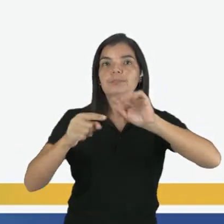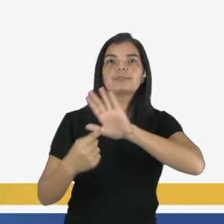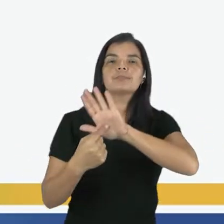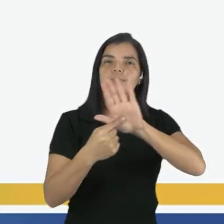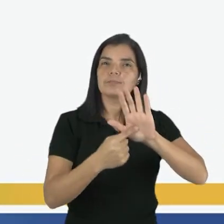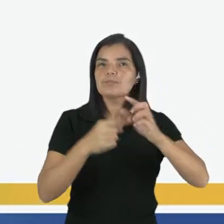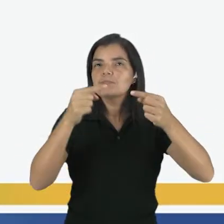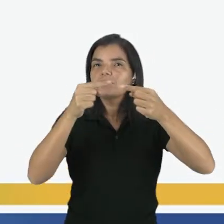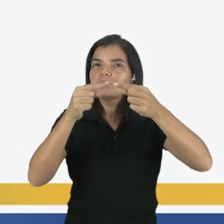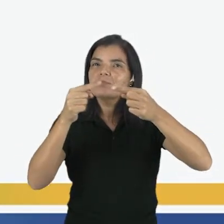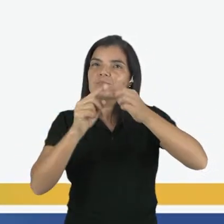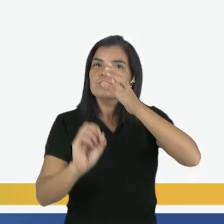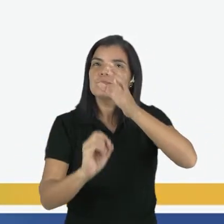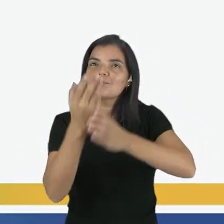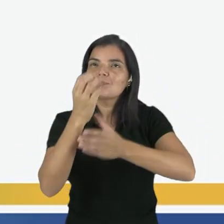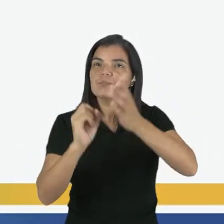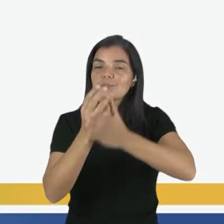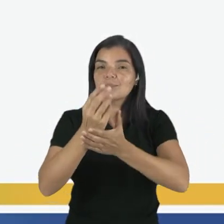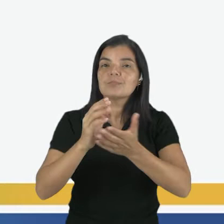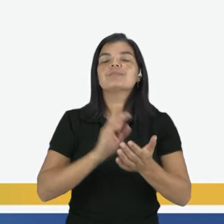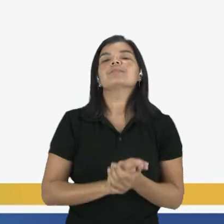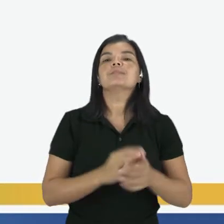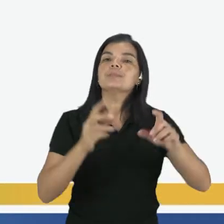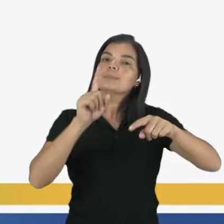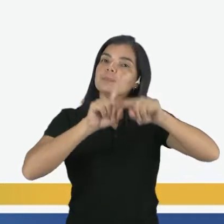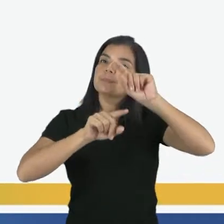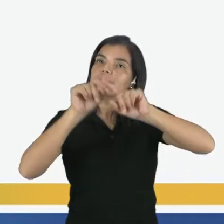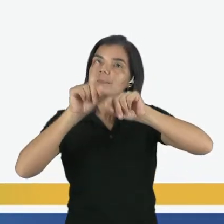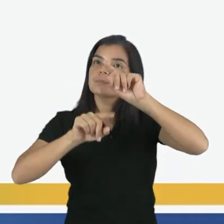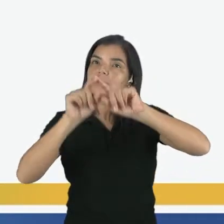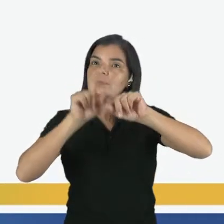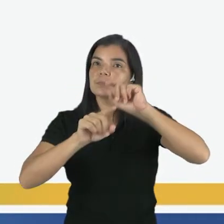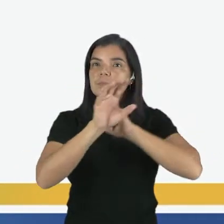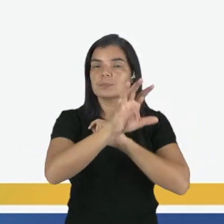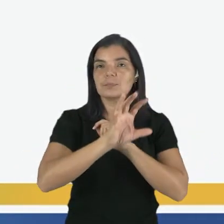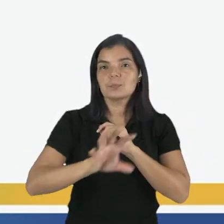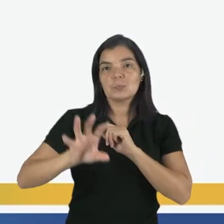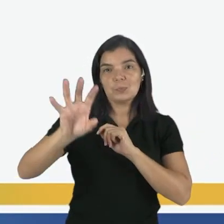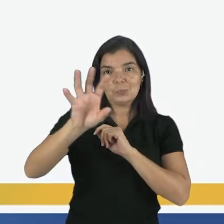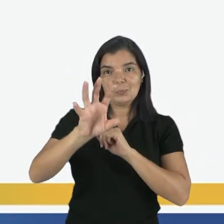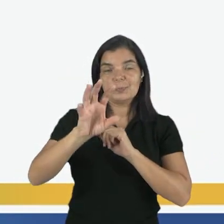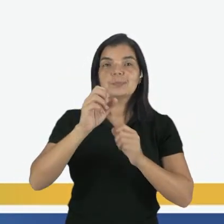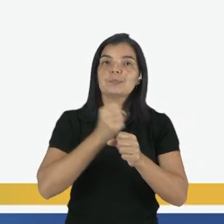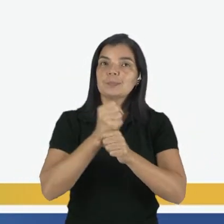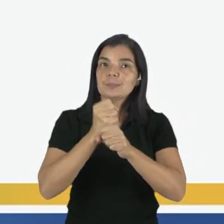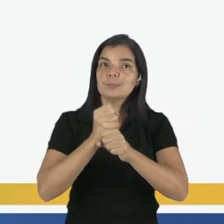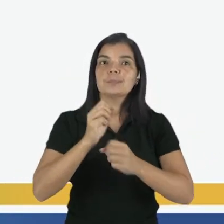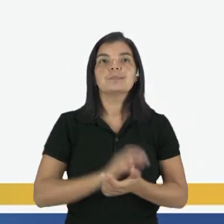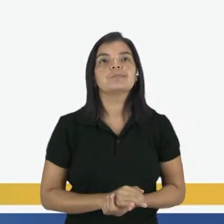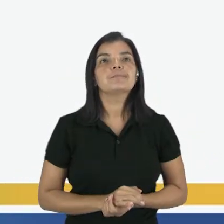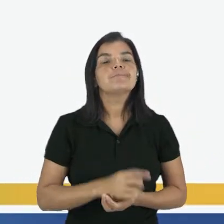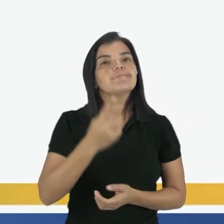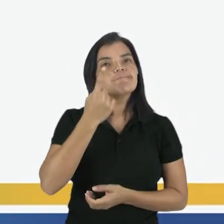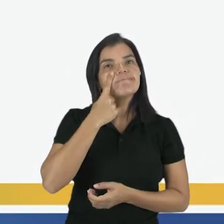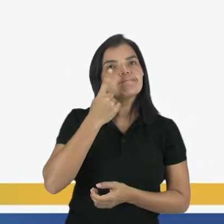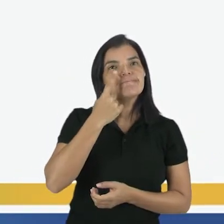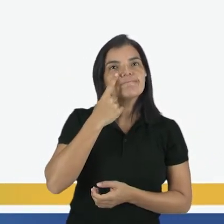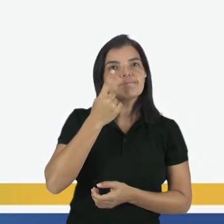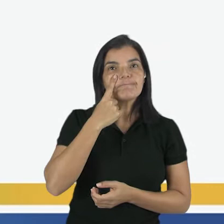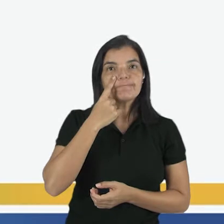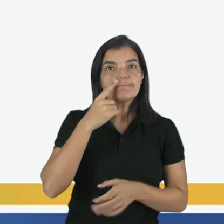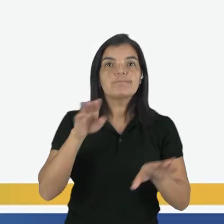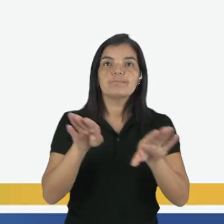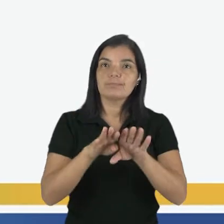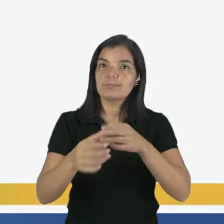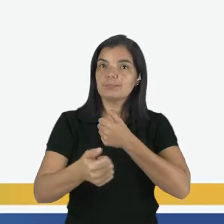a associar o aparecimento de determinadas constelações às estações do ano, identificando a